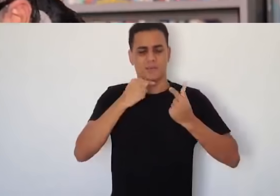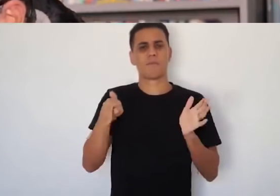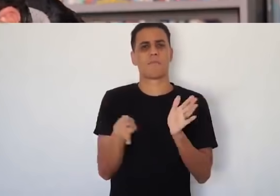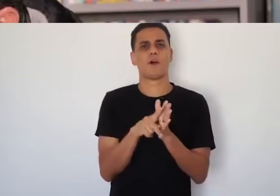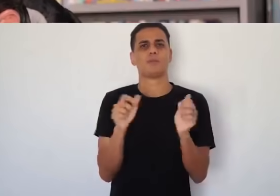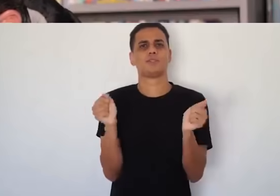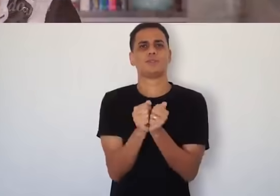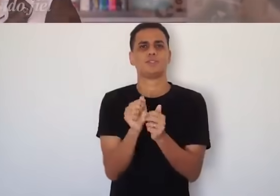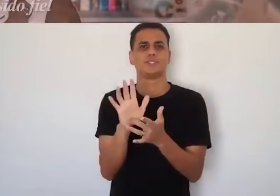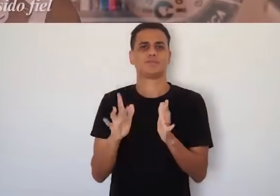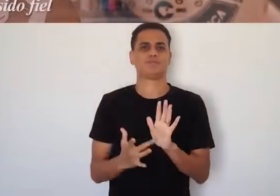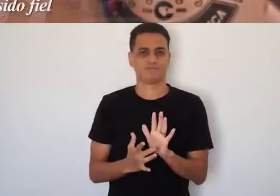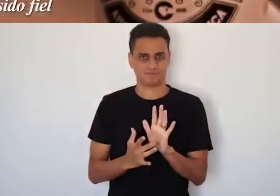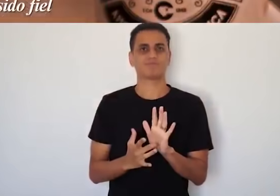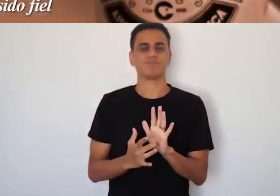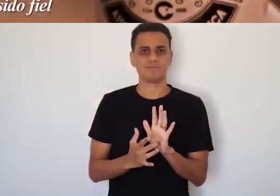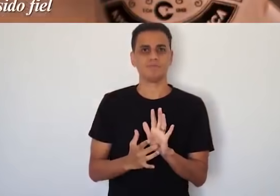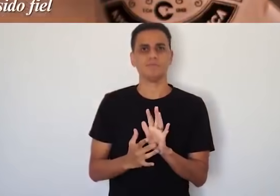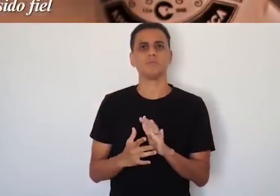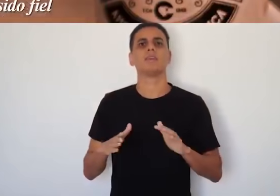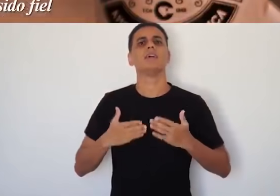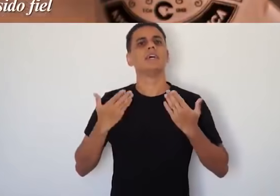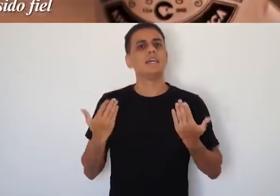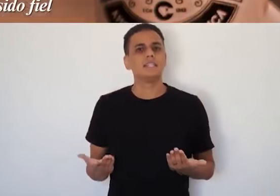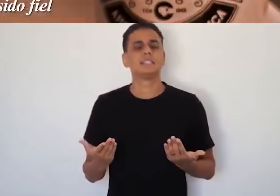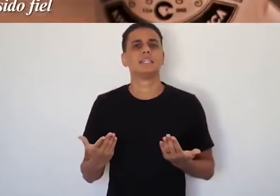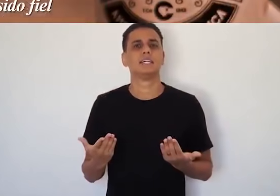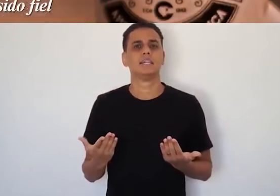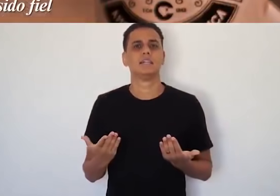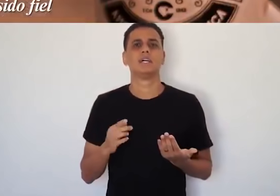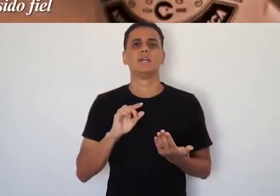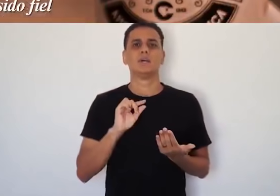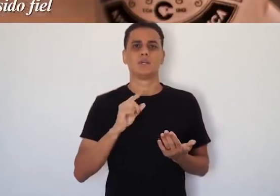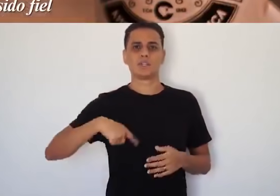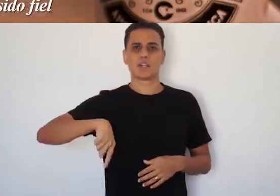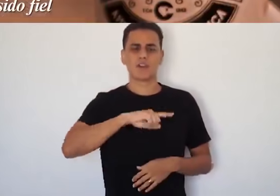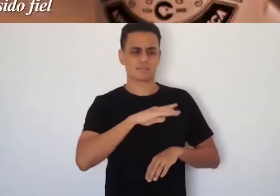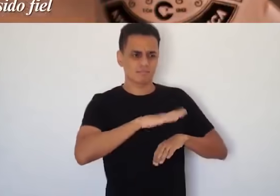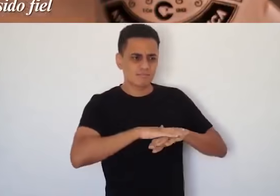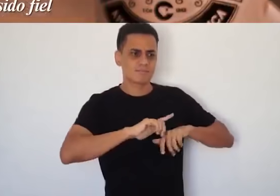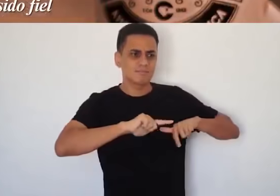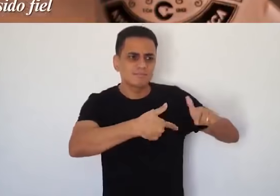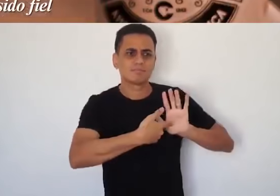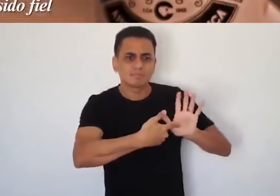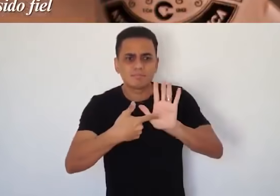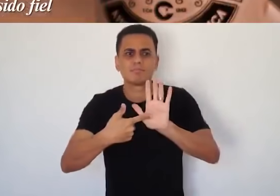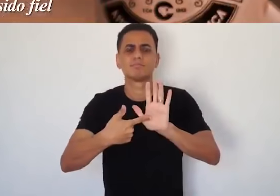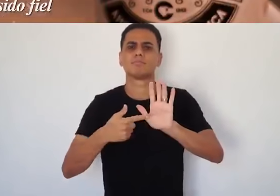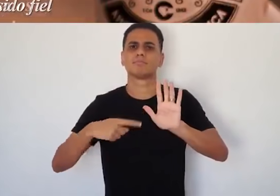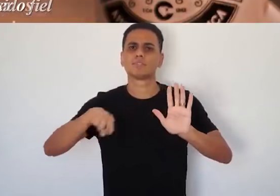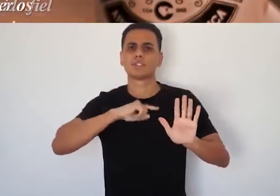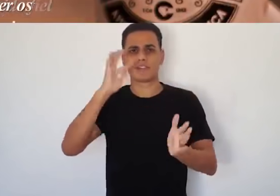elas realizam. Ele fala assim: nenhuma mulher deve ser inscrita na lista de viúvas, a não ser que tenha mais de 60 anos de idade, tenha sido fiel ao